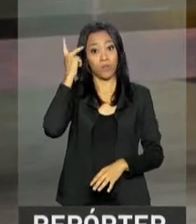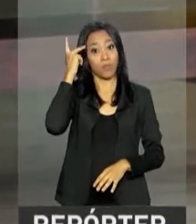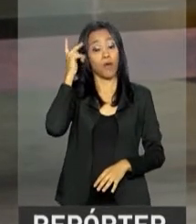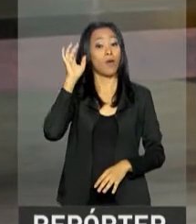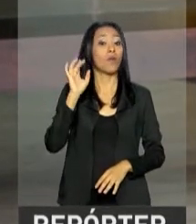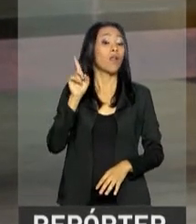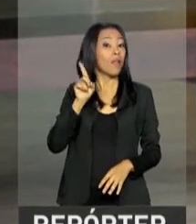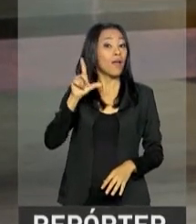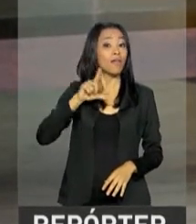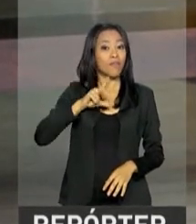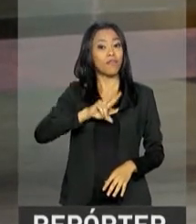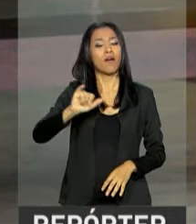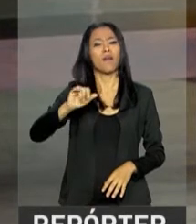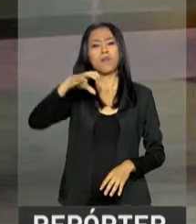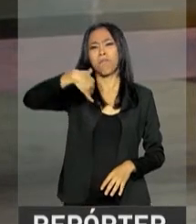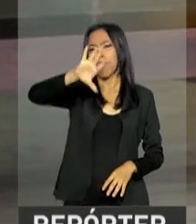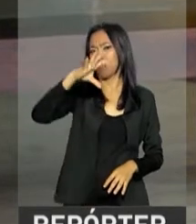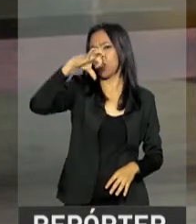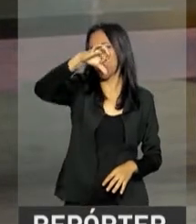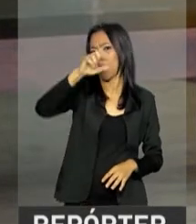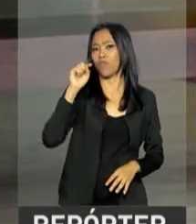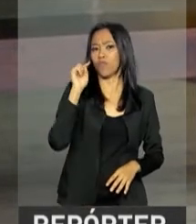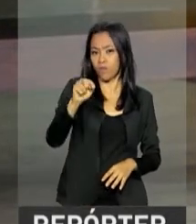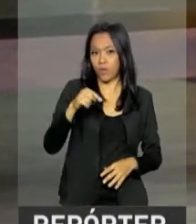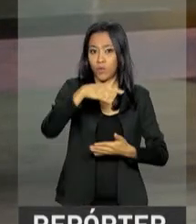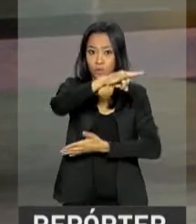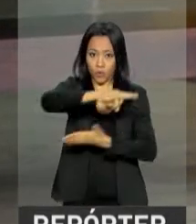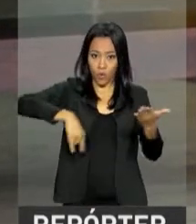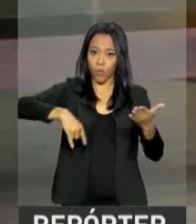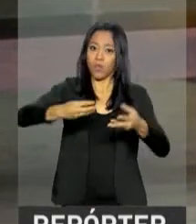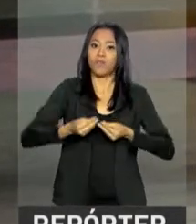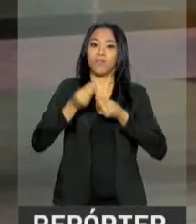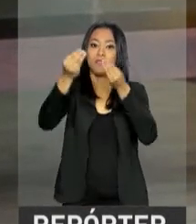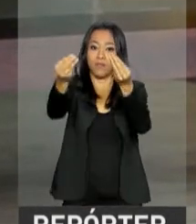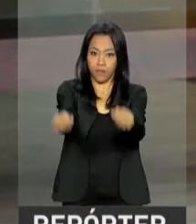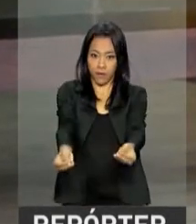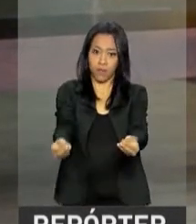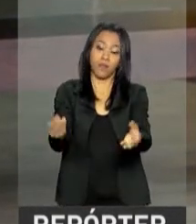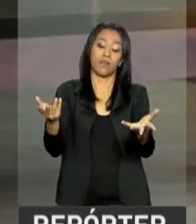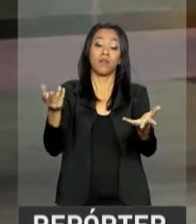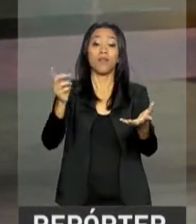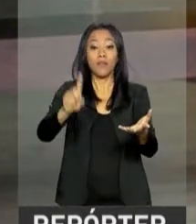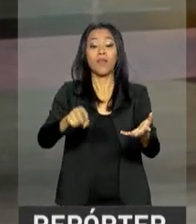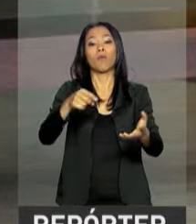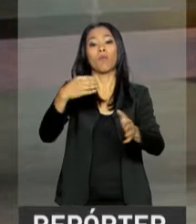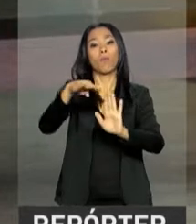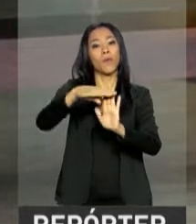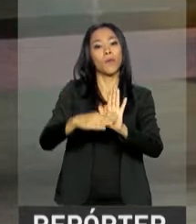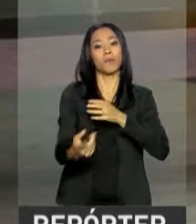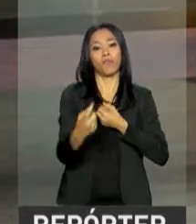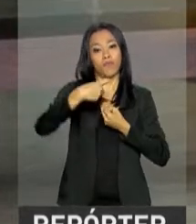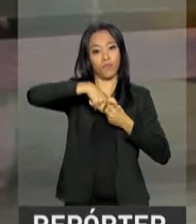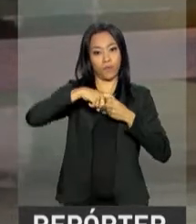Paulo vão ser entregues mais de 9 mil títulos urbanos pelo programa ReURB do Ministério das Cidades.